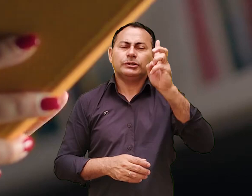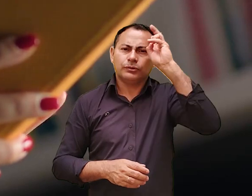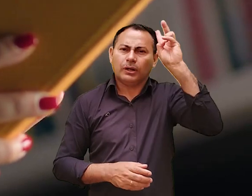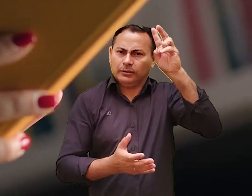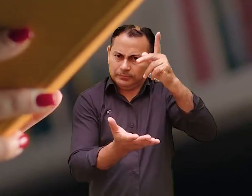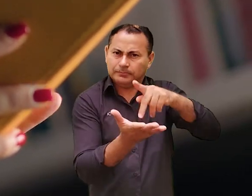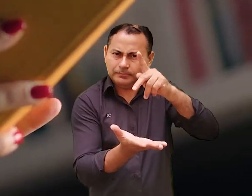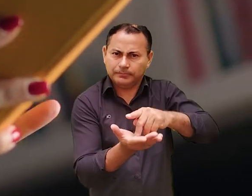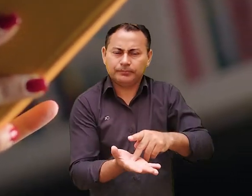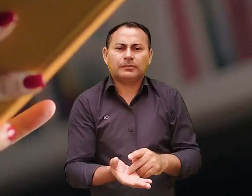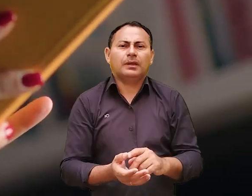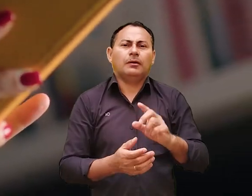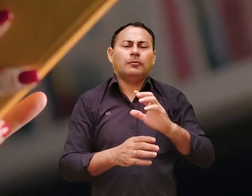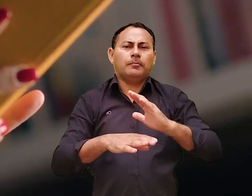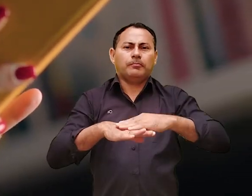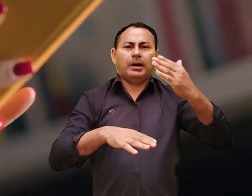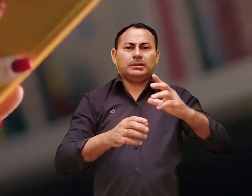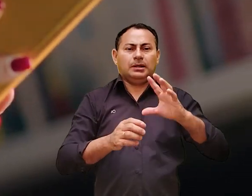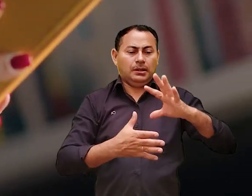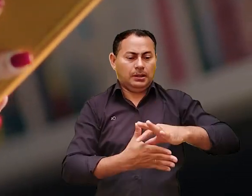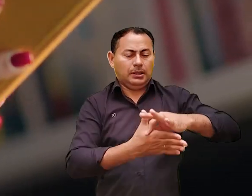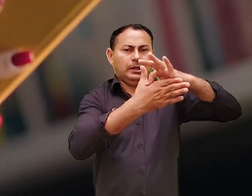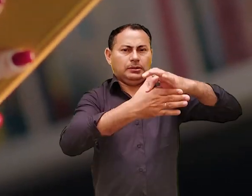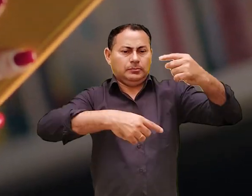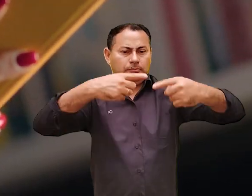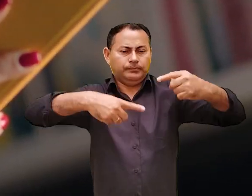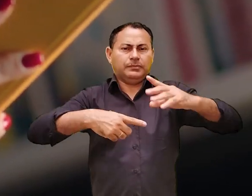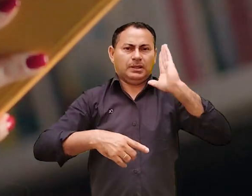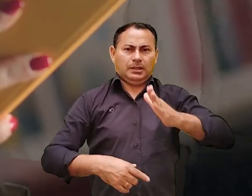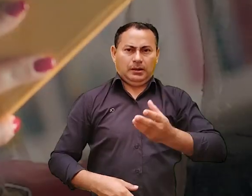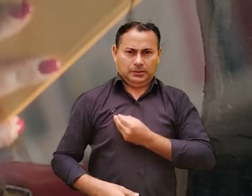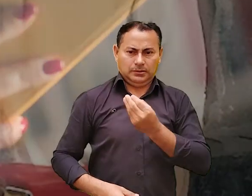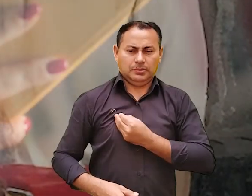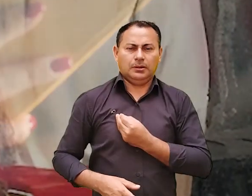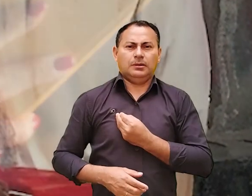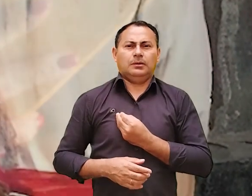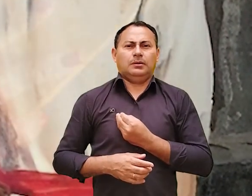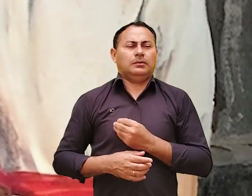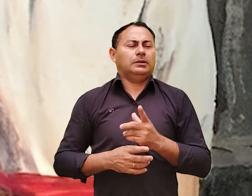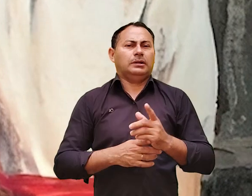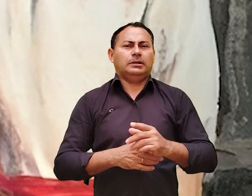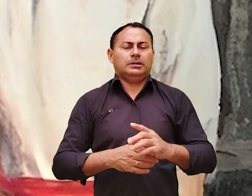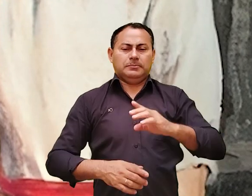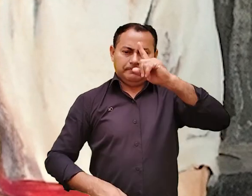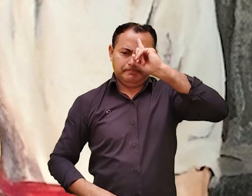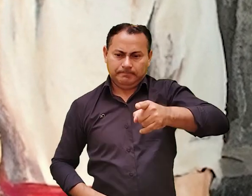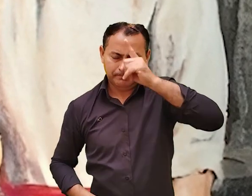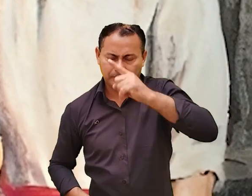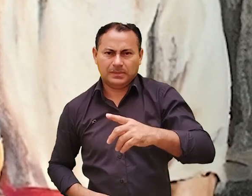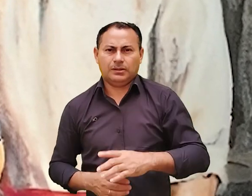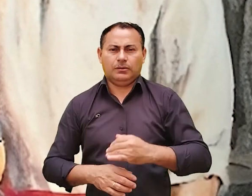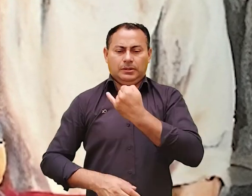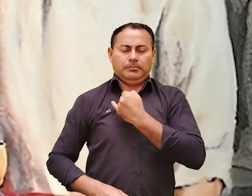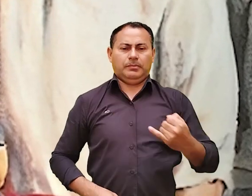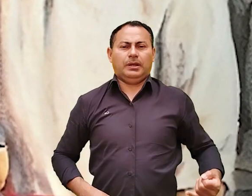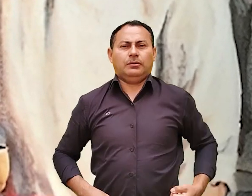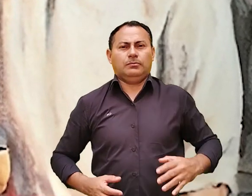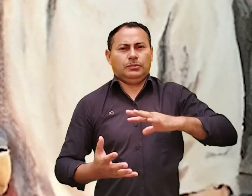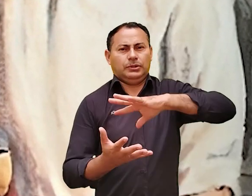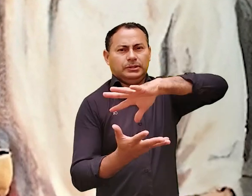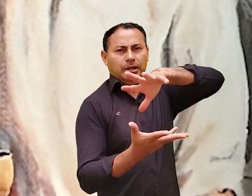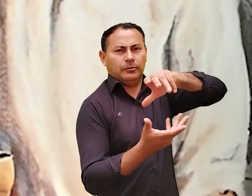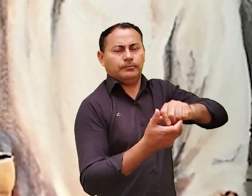história. Esse foi um dos maiores líderes políticos que já existiu, um tirano e ditador no seu império